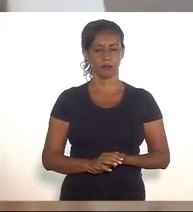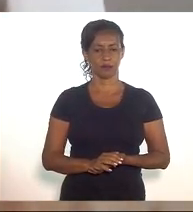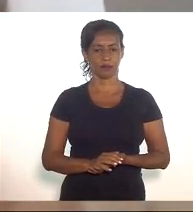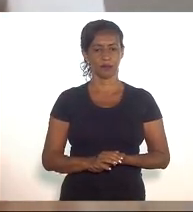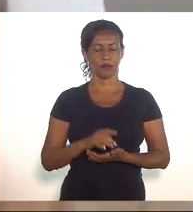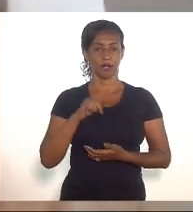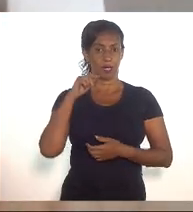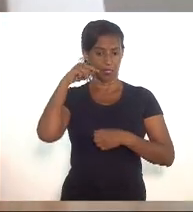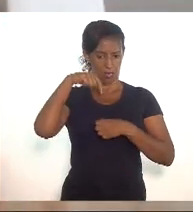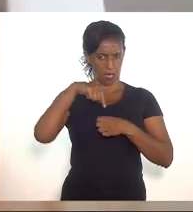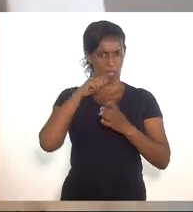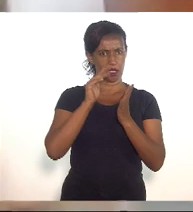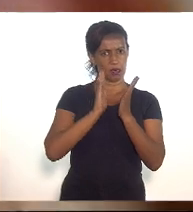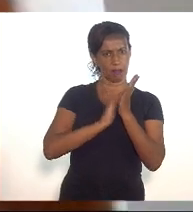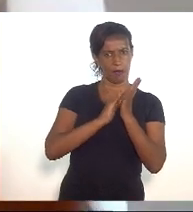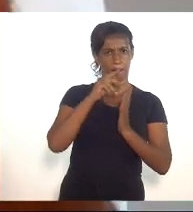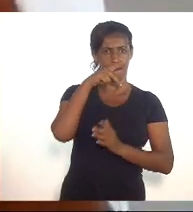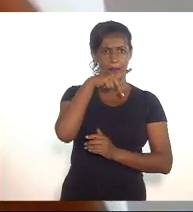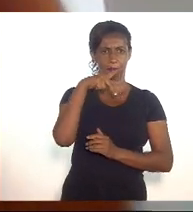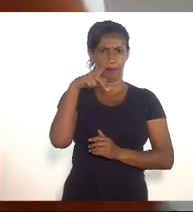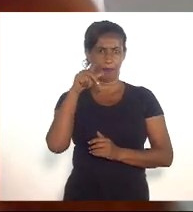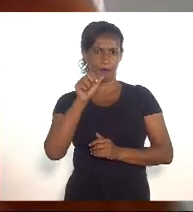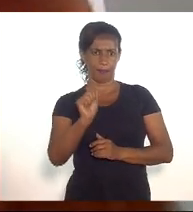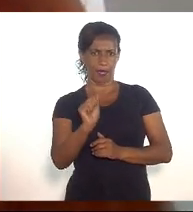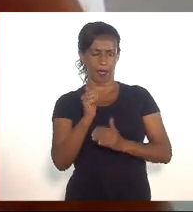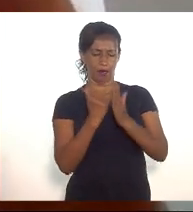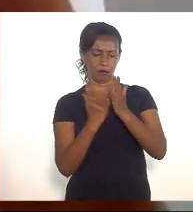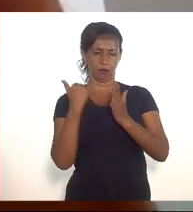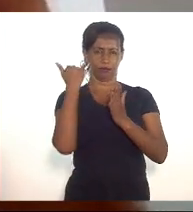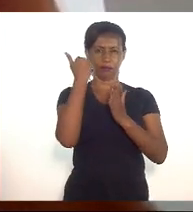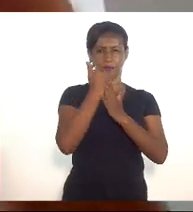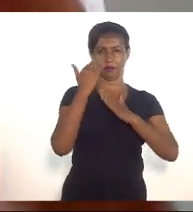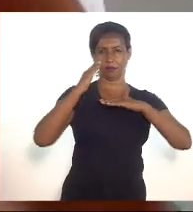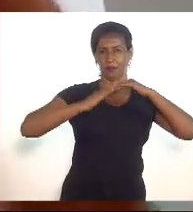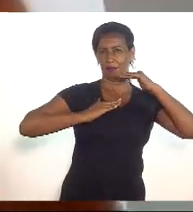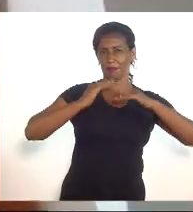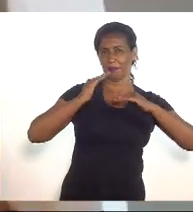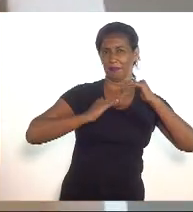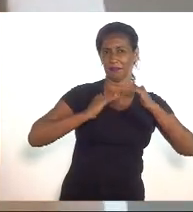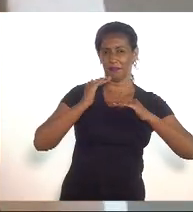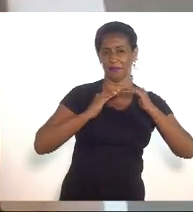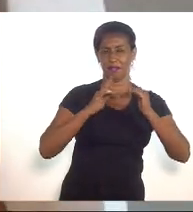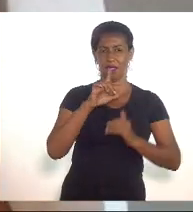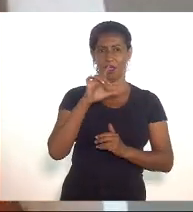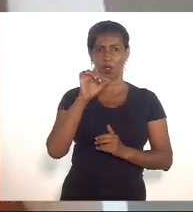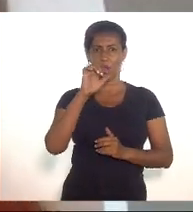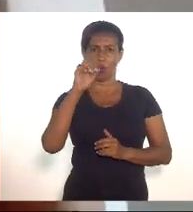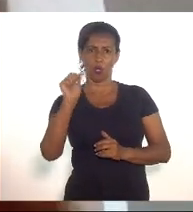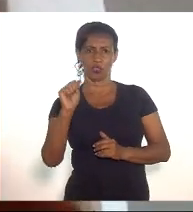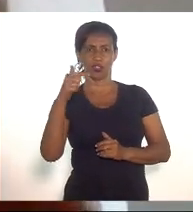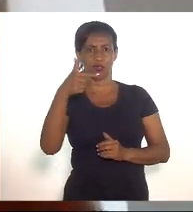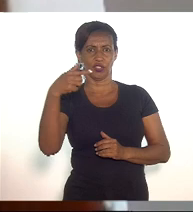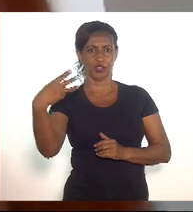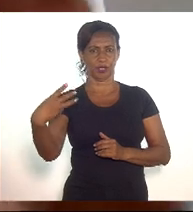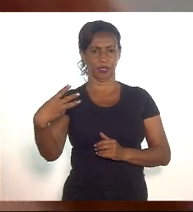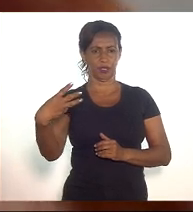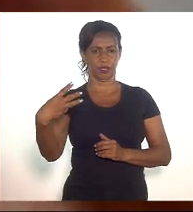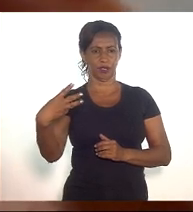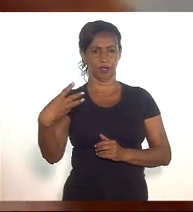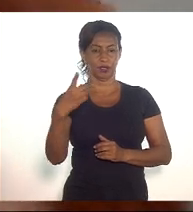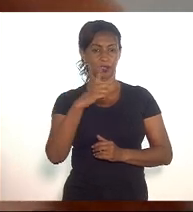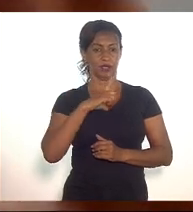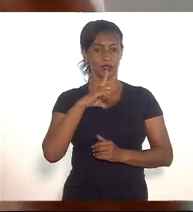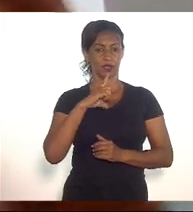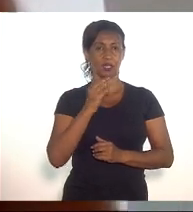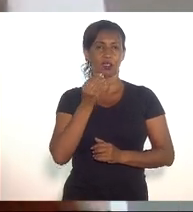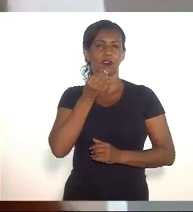nesse PPA e com um aumento da nossa capacidade de execução da LOA de 23 e tendo